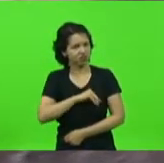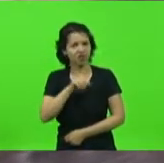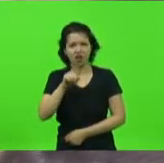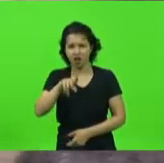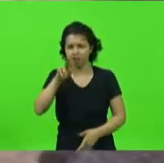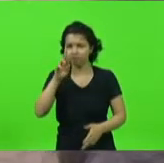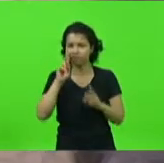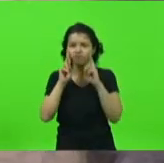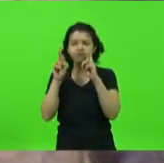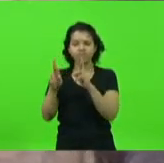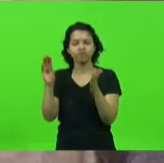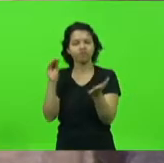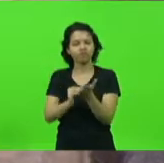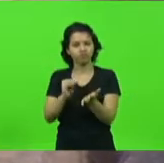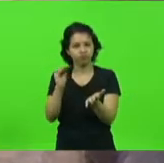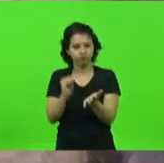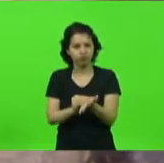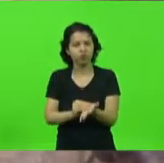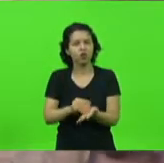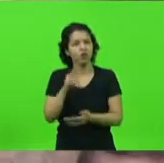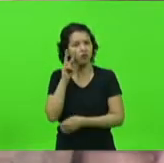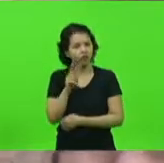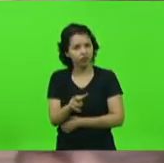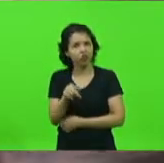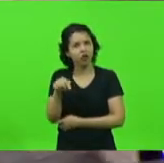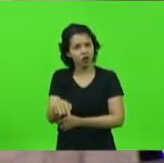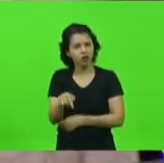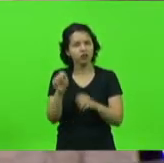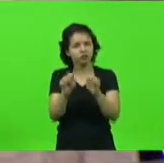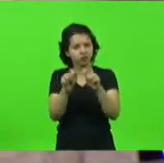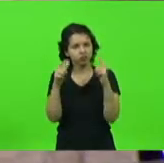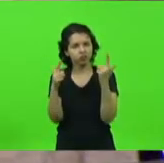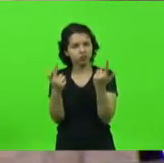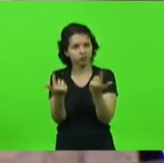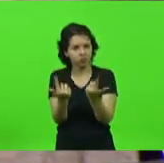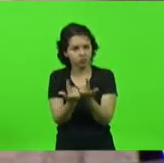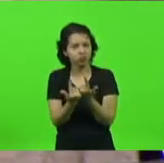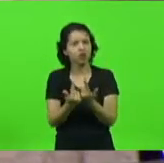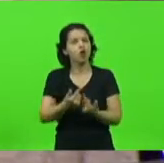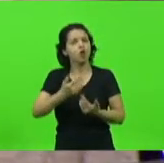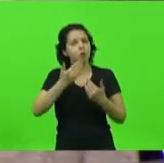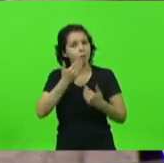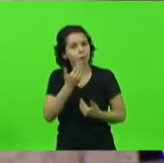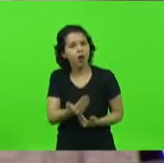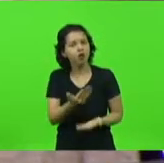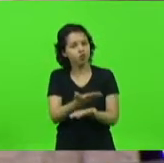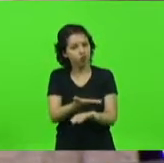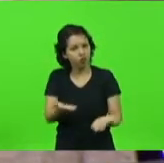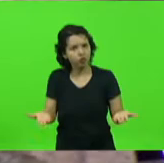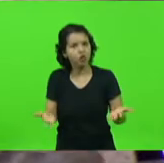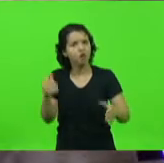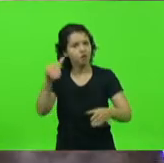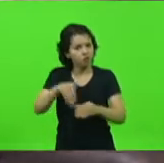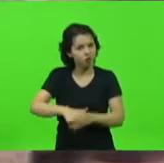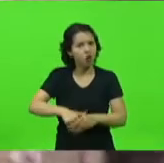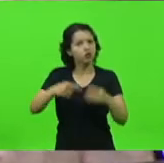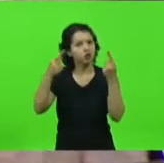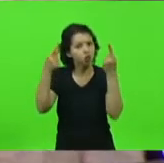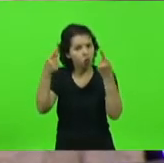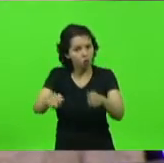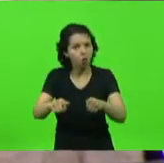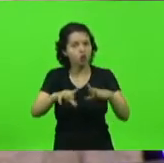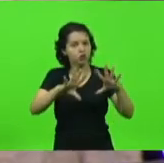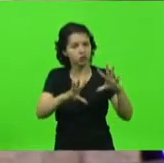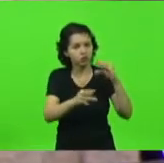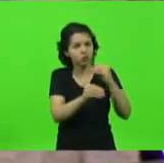de desrespeitos que eu já vi aqui nessa Assembleia Legislativa. E eu rogo aos senhores, votem contra essa emenda,